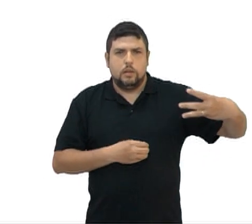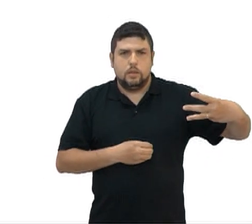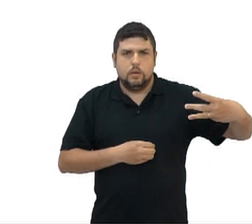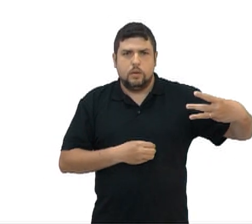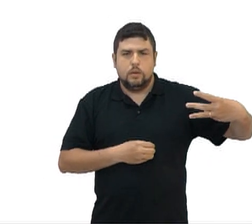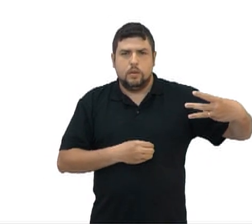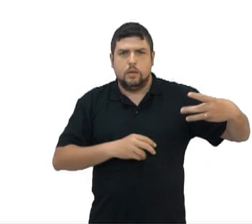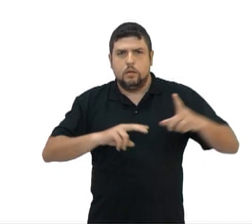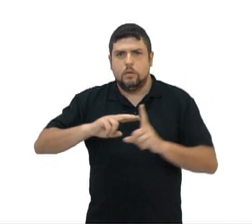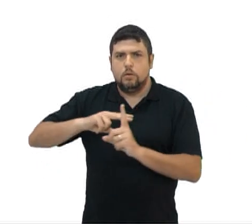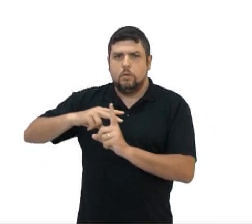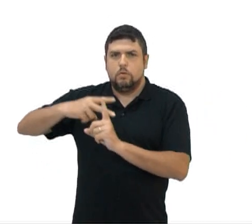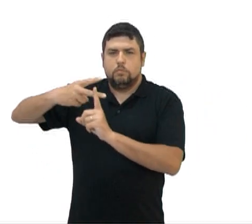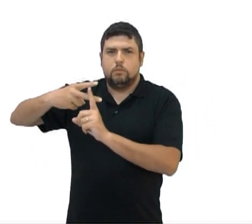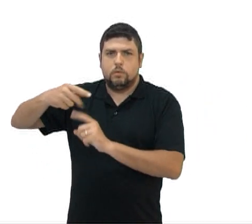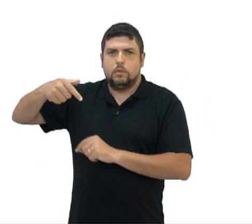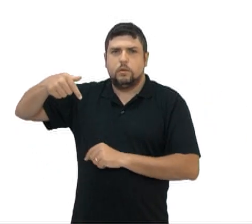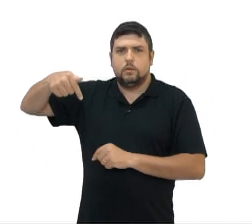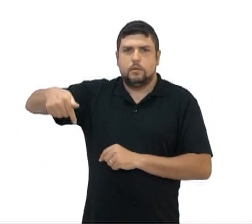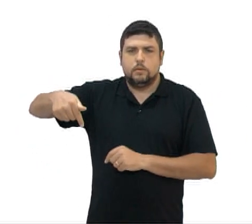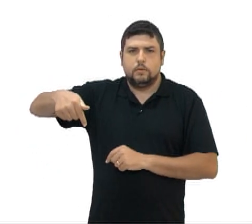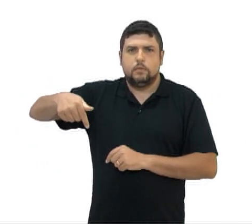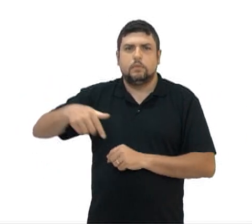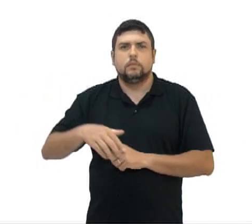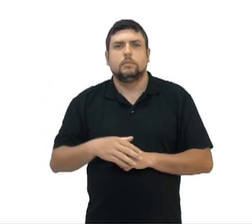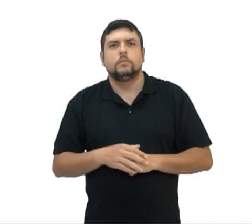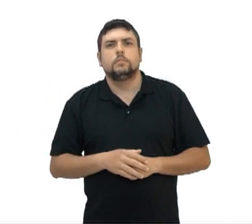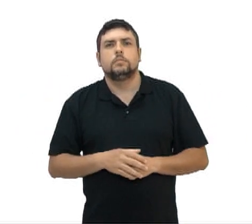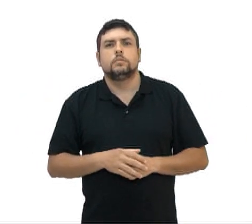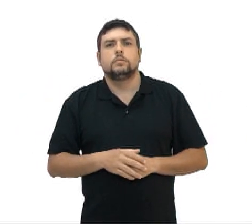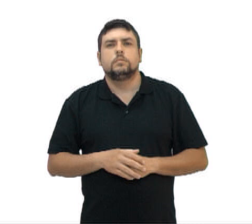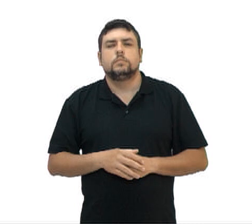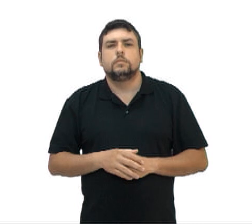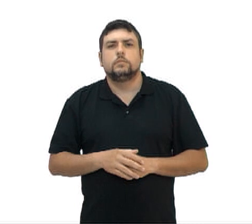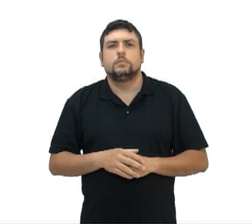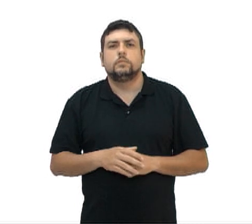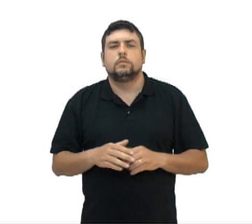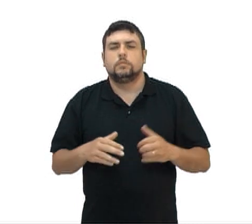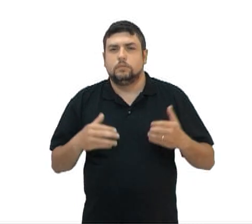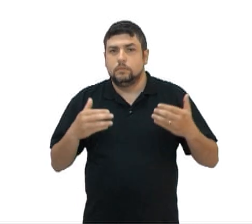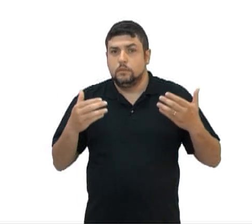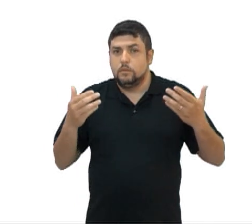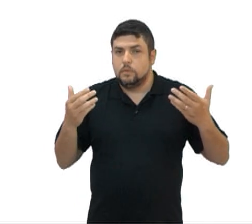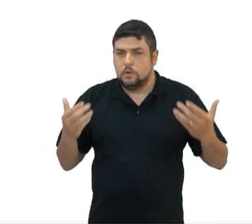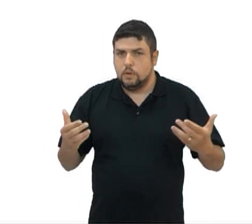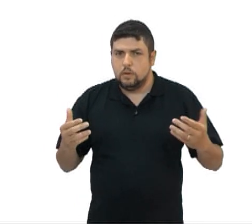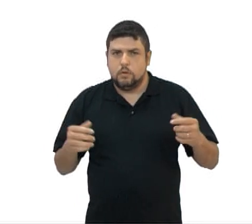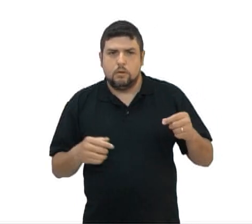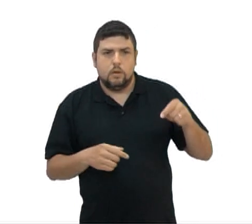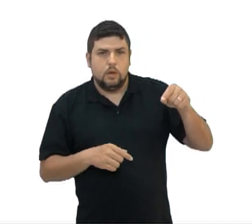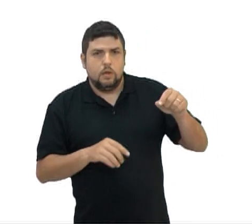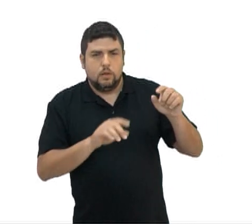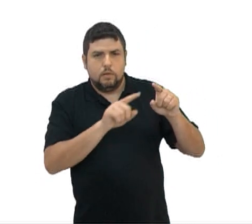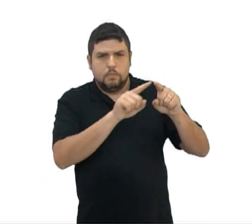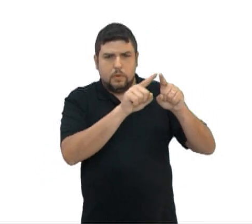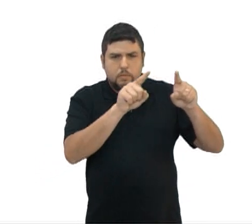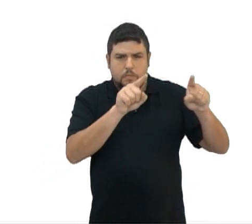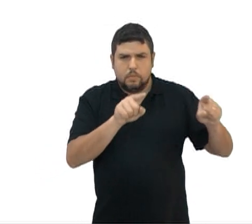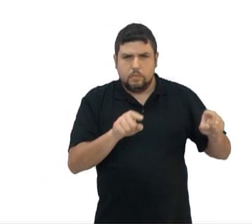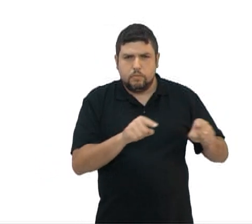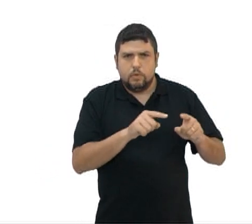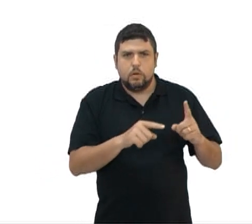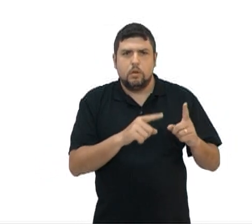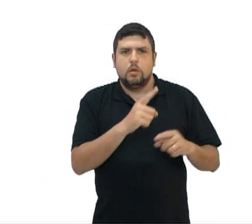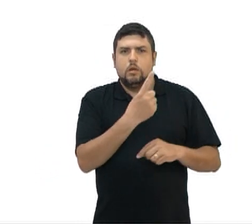7. 3 está para 7. Sabendo que a medida do lado do primeiro é 18 raiz de 3